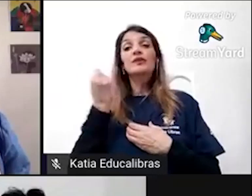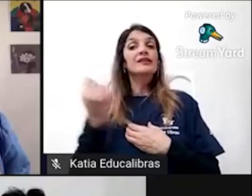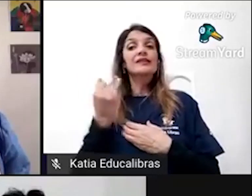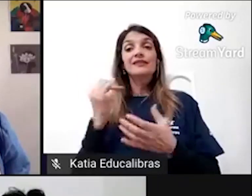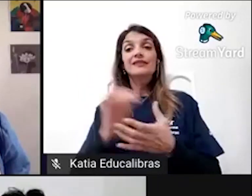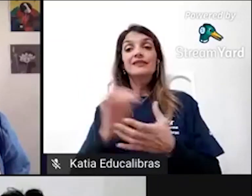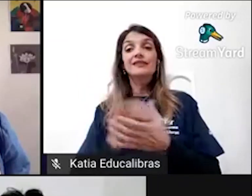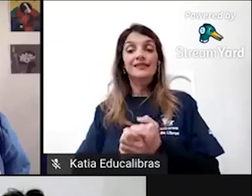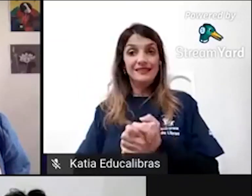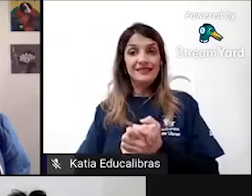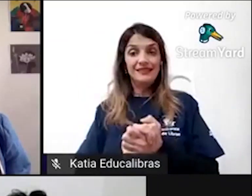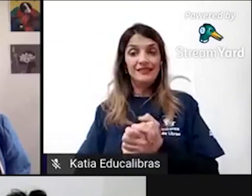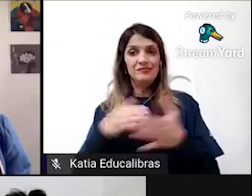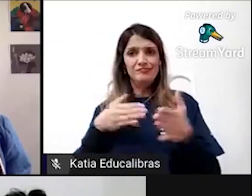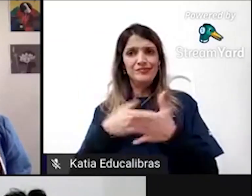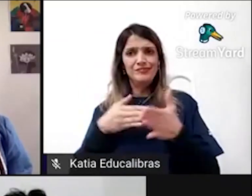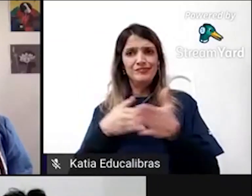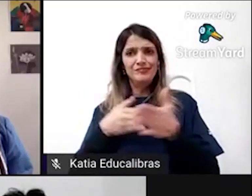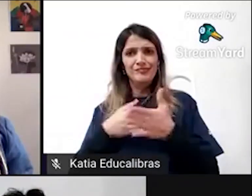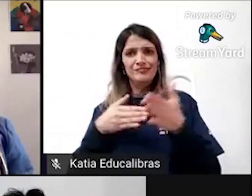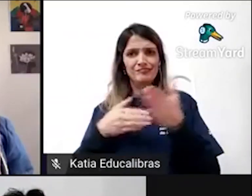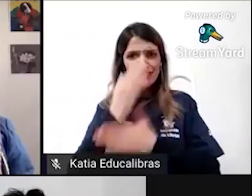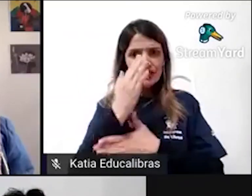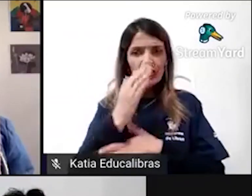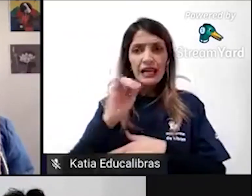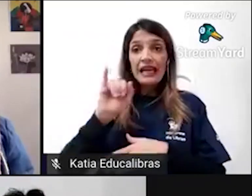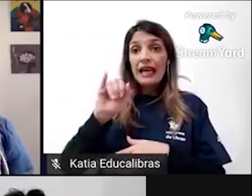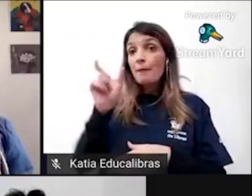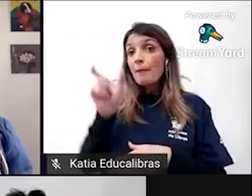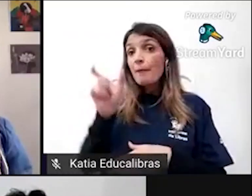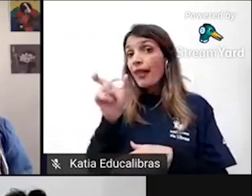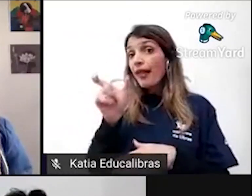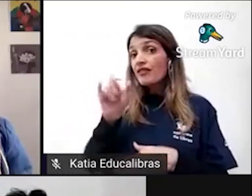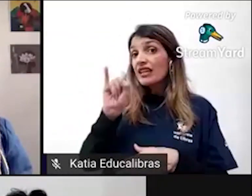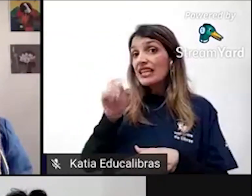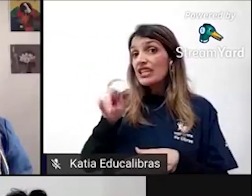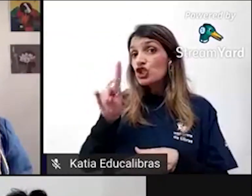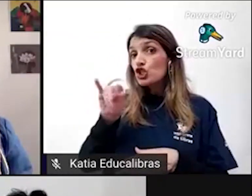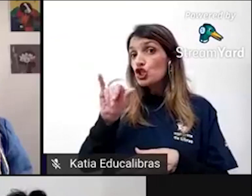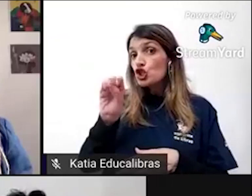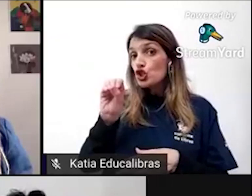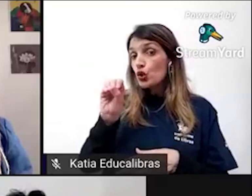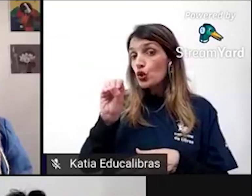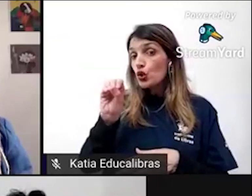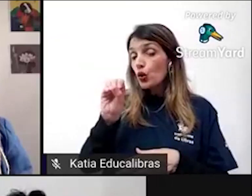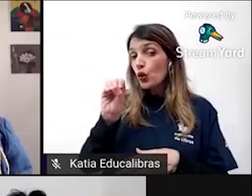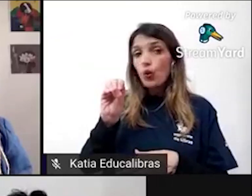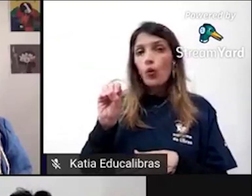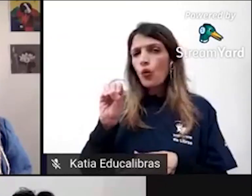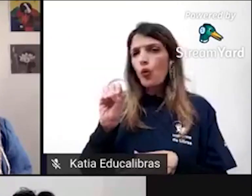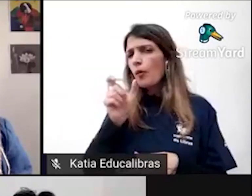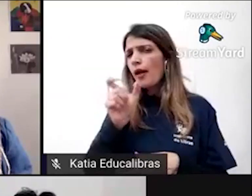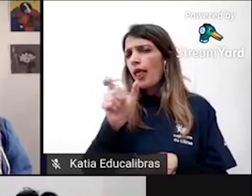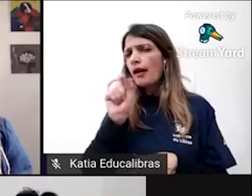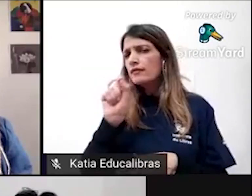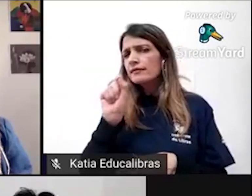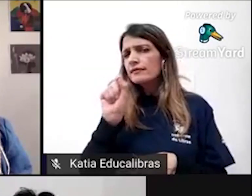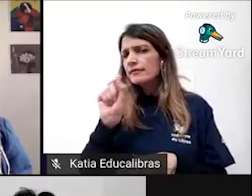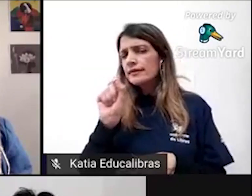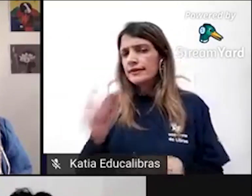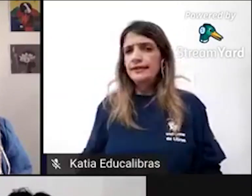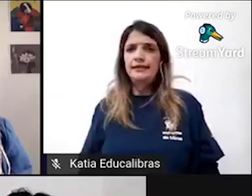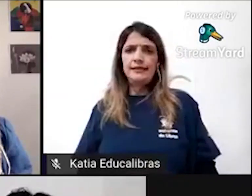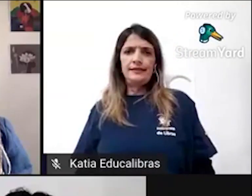gente, por exemplo, romper com a palavra índio. Por que a palavra índio para a gente é uma palavra que